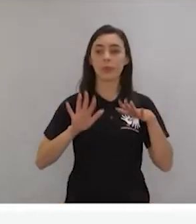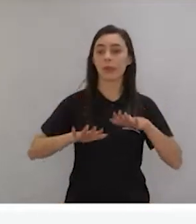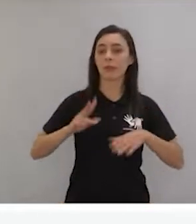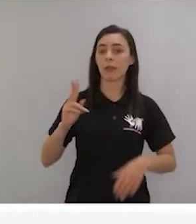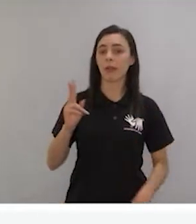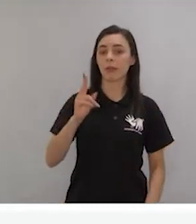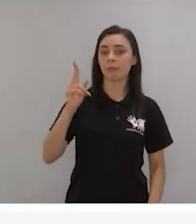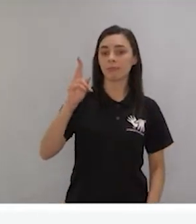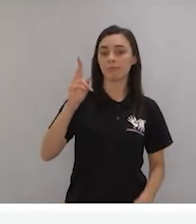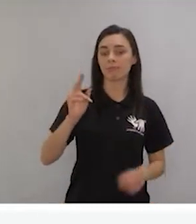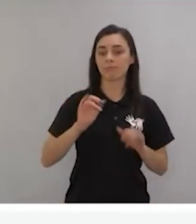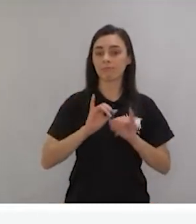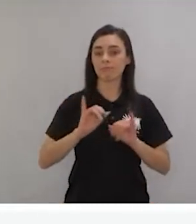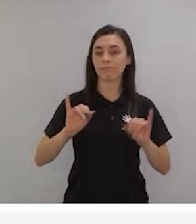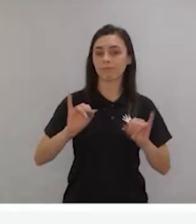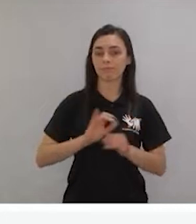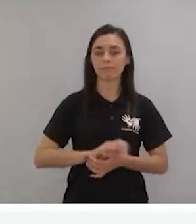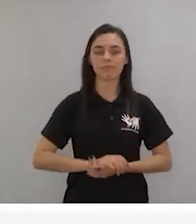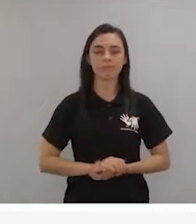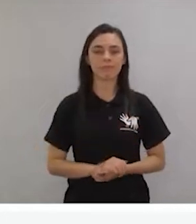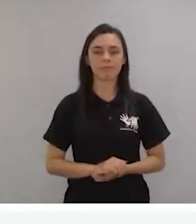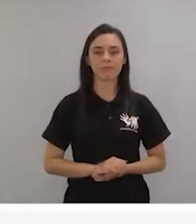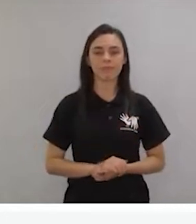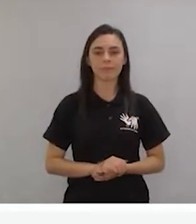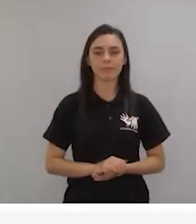Pode falar de valores.